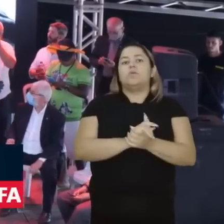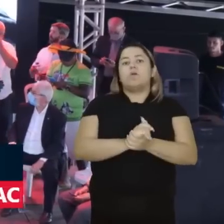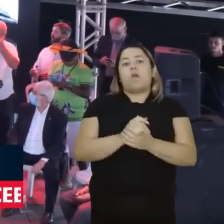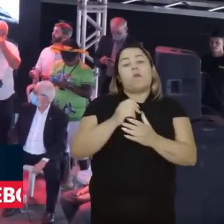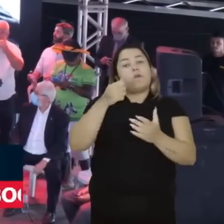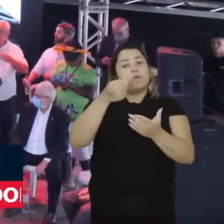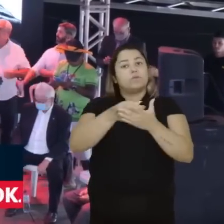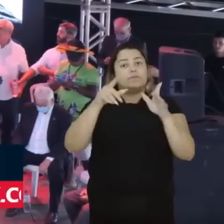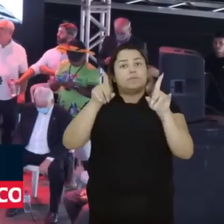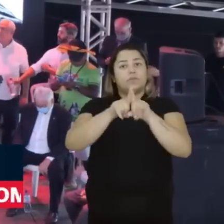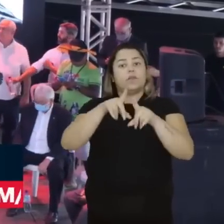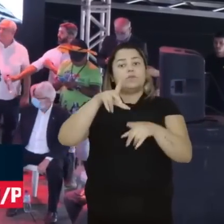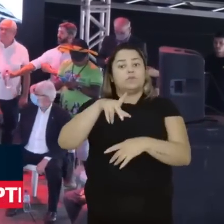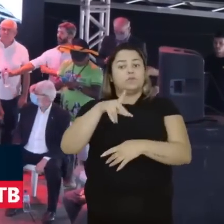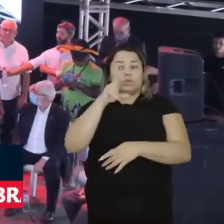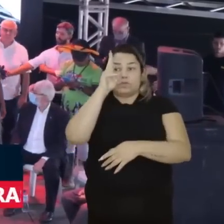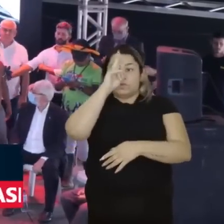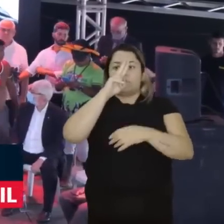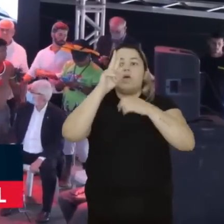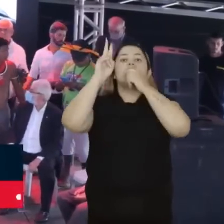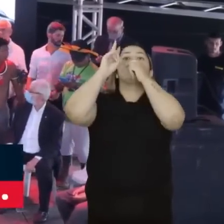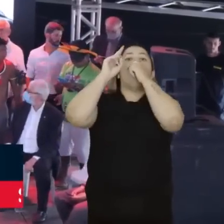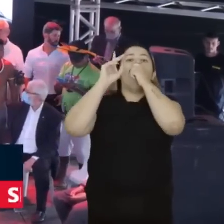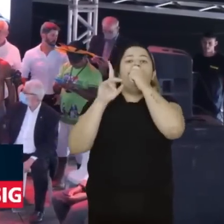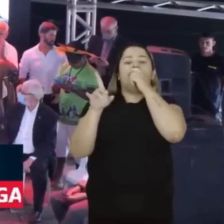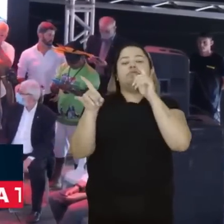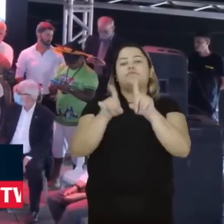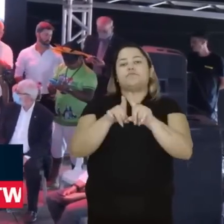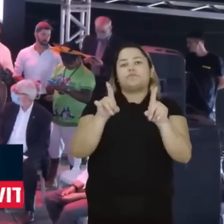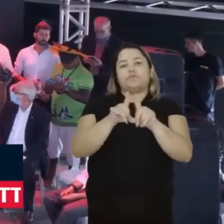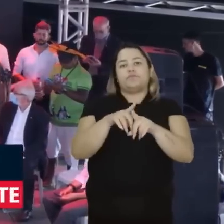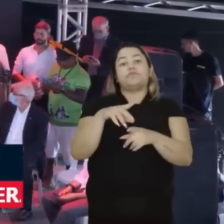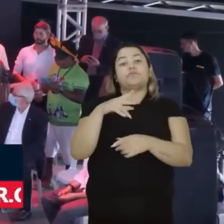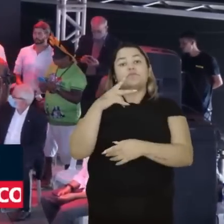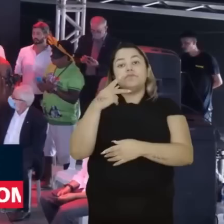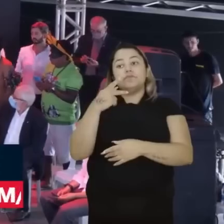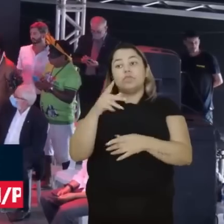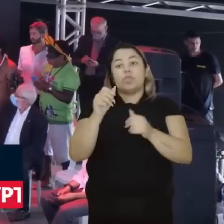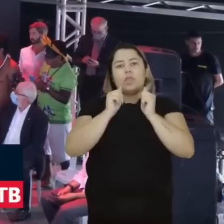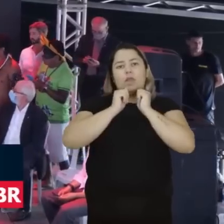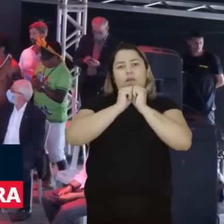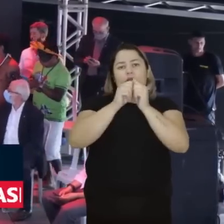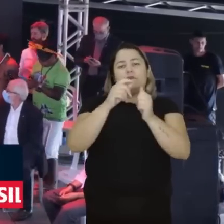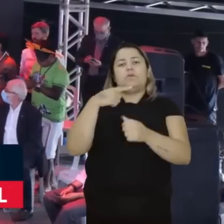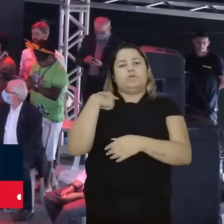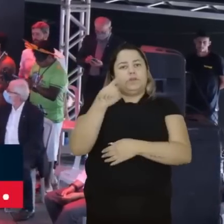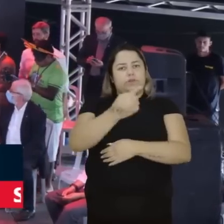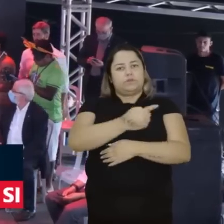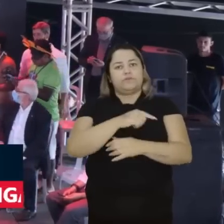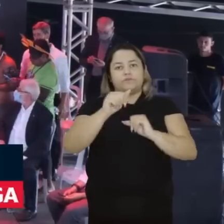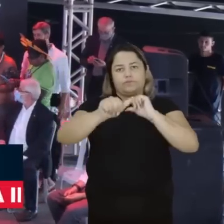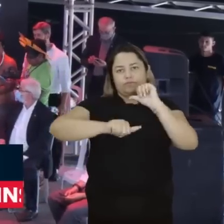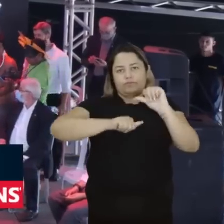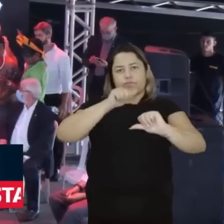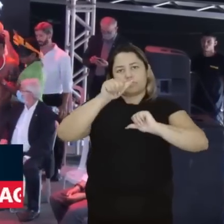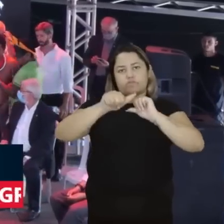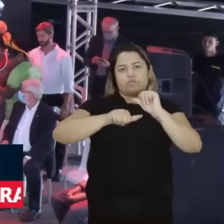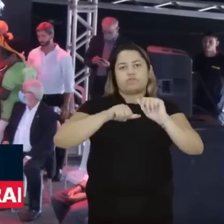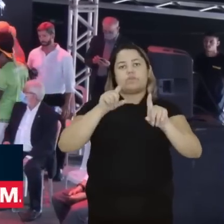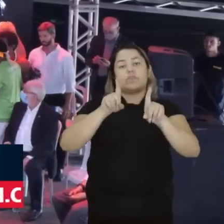direitos, na sua história, na sua trajetória. E juntos nós vamos mudar este